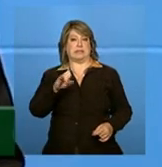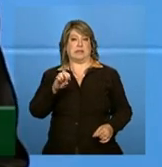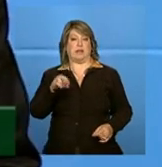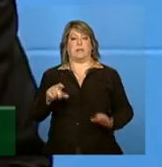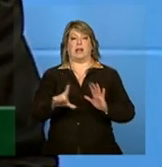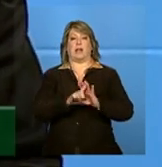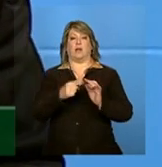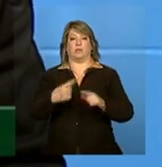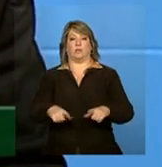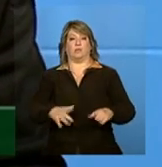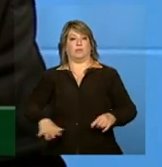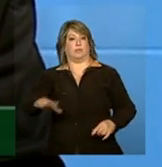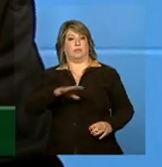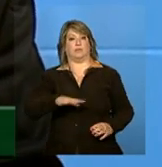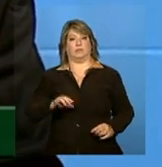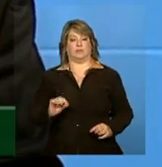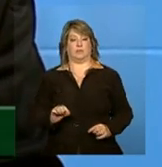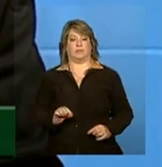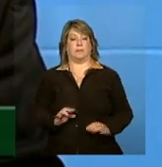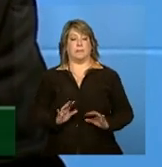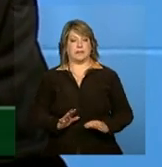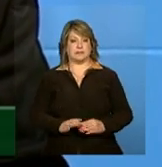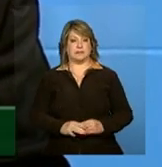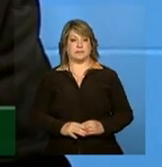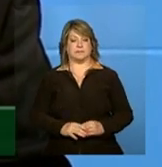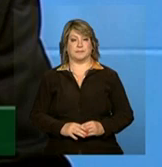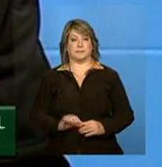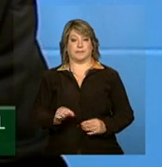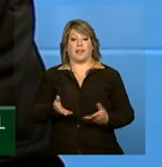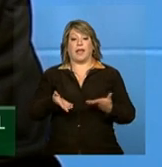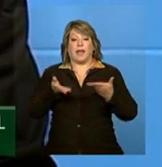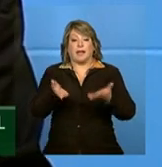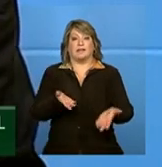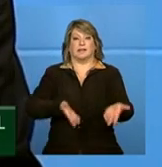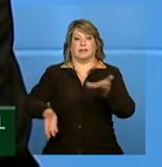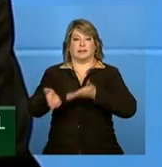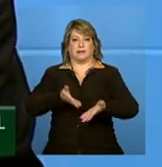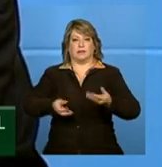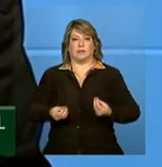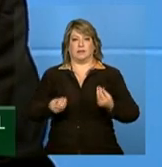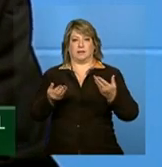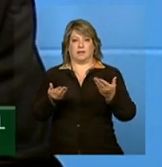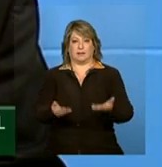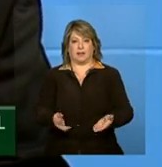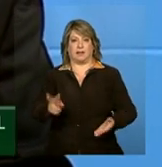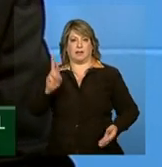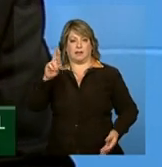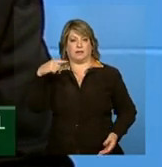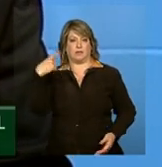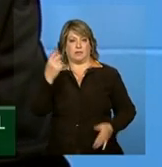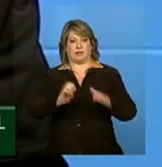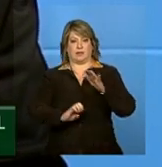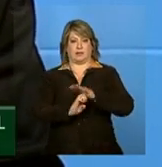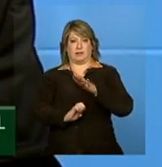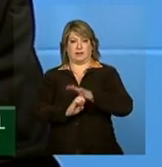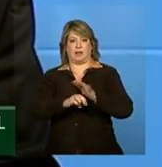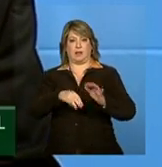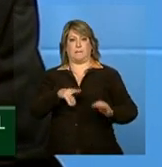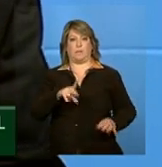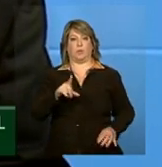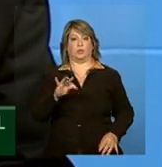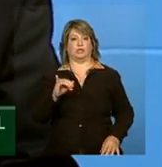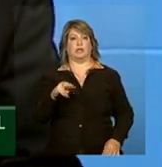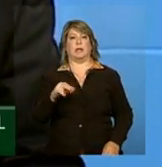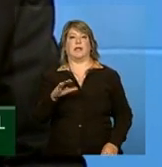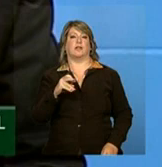nacional. A atenção fornecida com relação à responsabilidade das empresas multinacionais